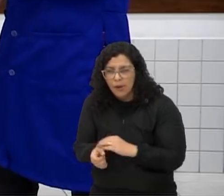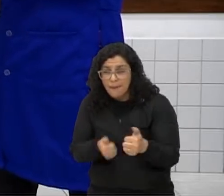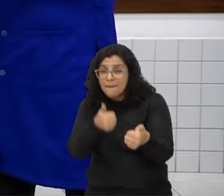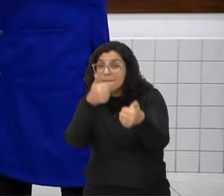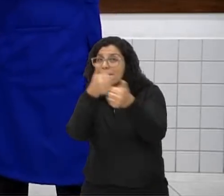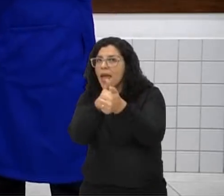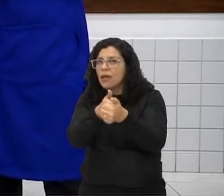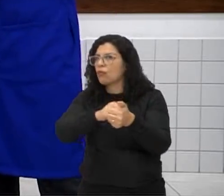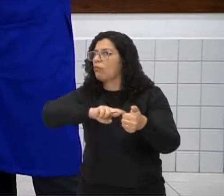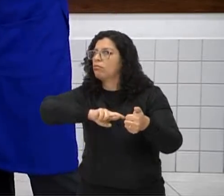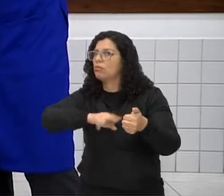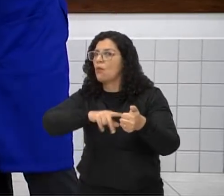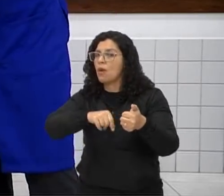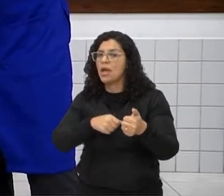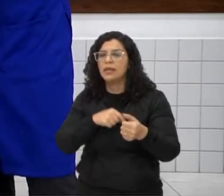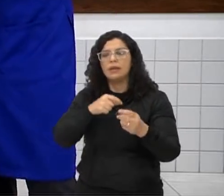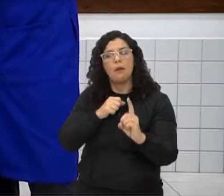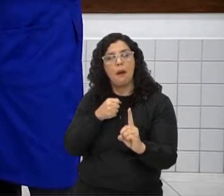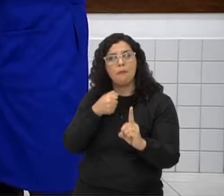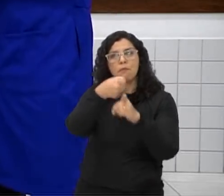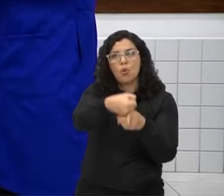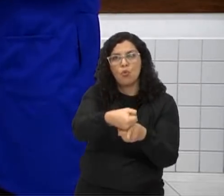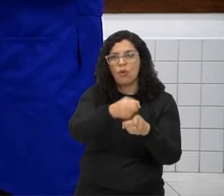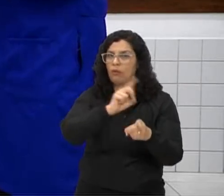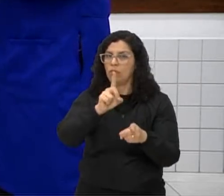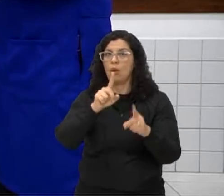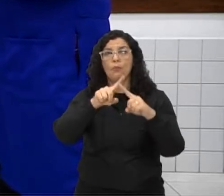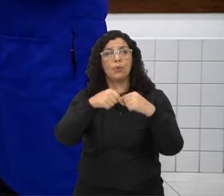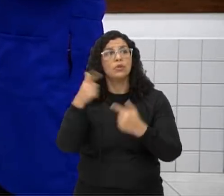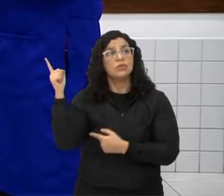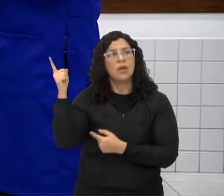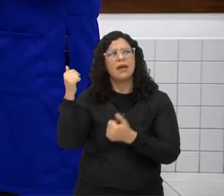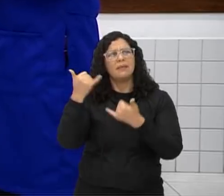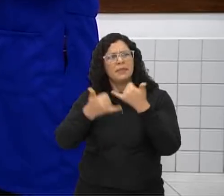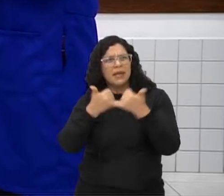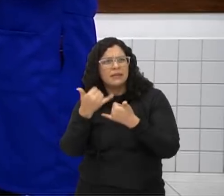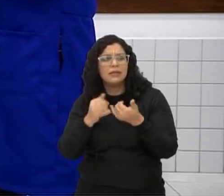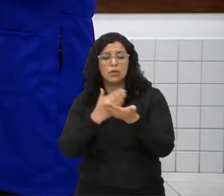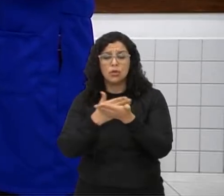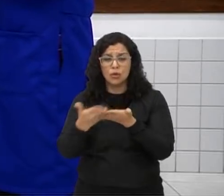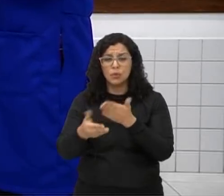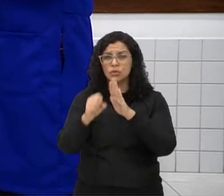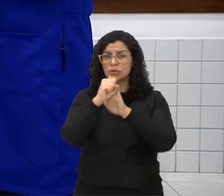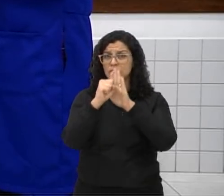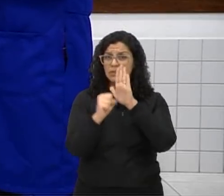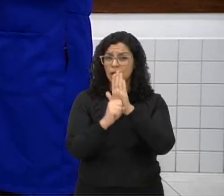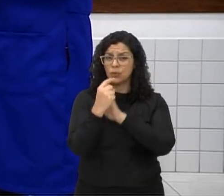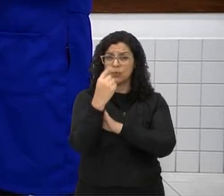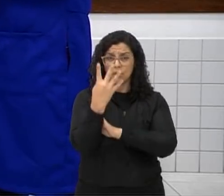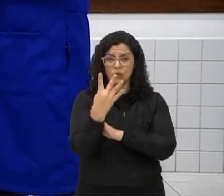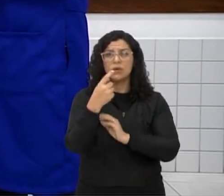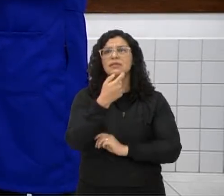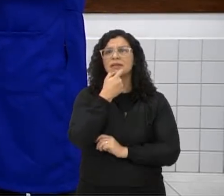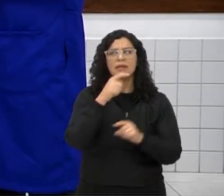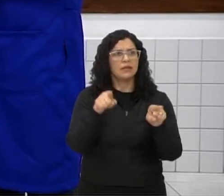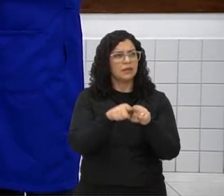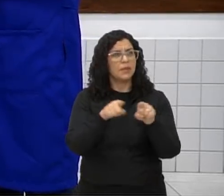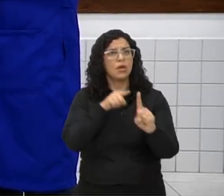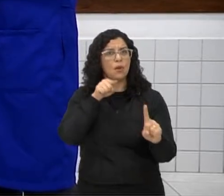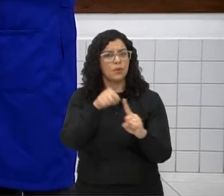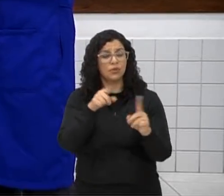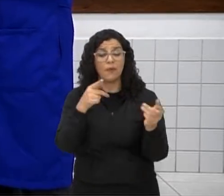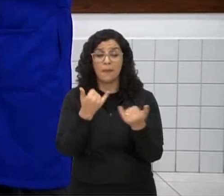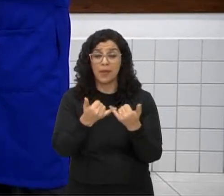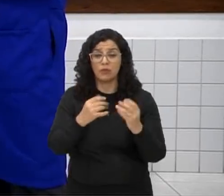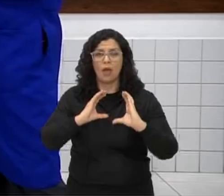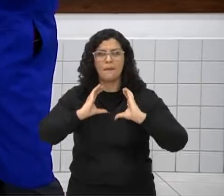a bola o mais perto possível da bolinha central. Esse jogo que surgiu lá no século XIV na Inglaterra tinha esse objetivo, né? Deixar